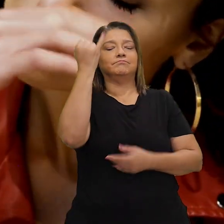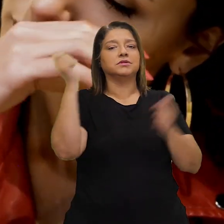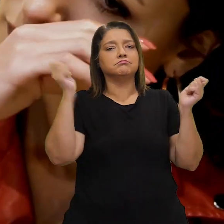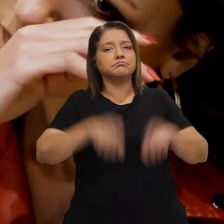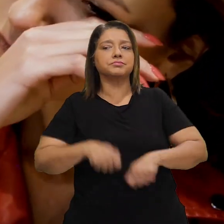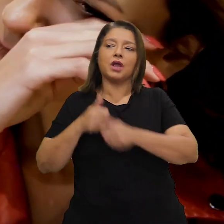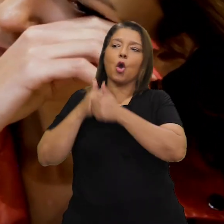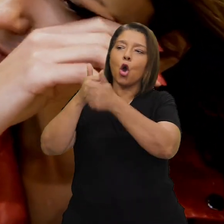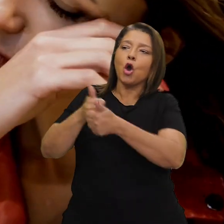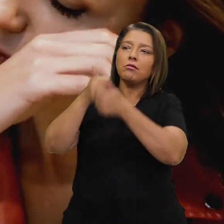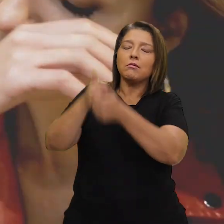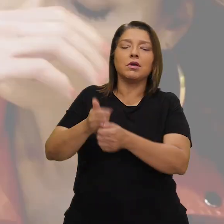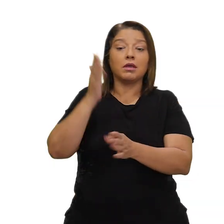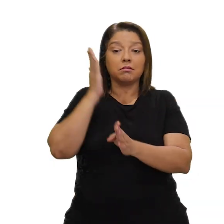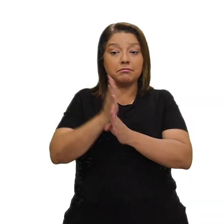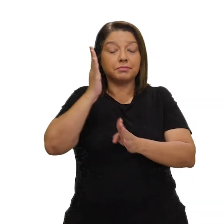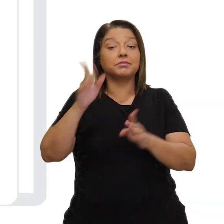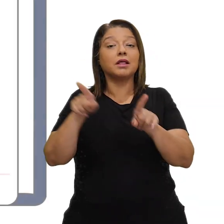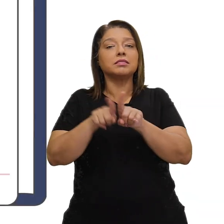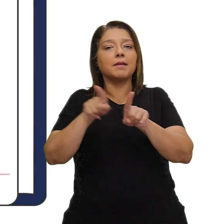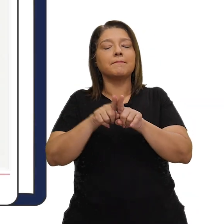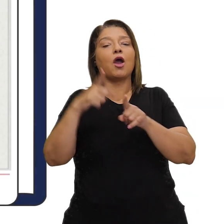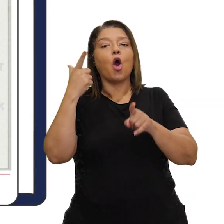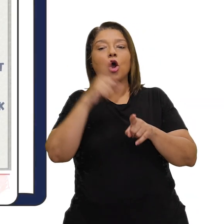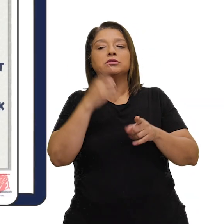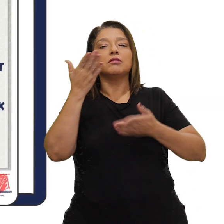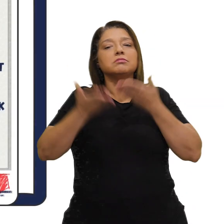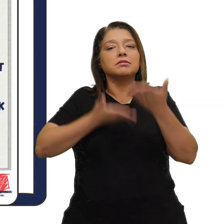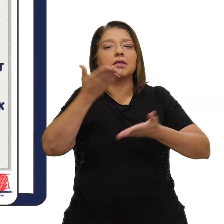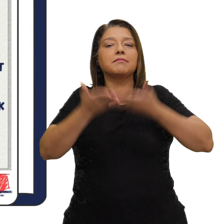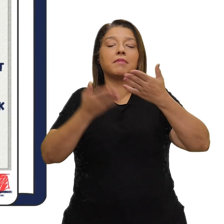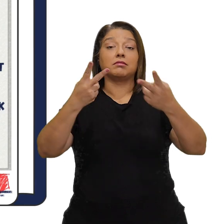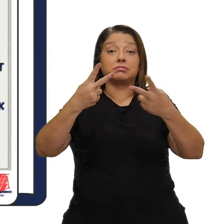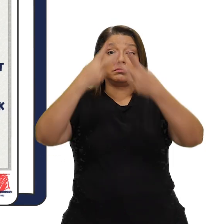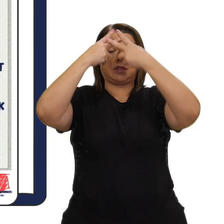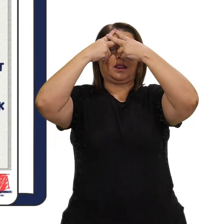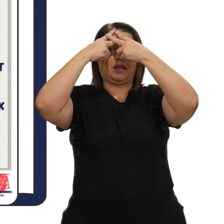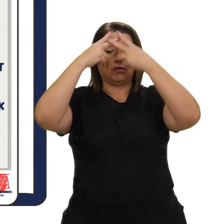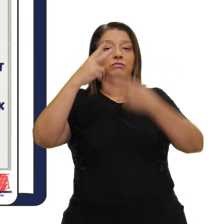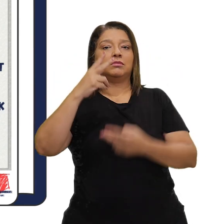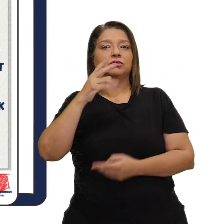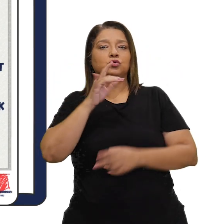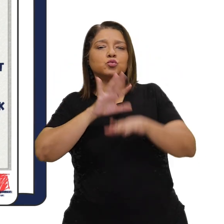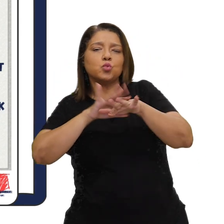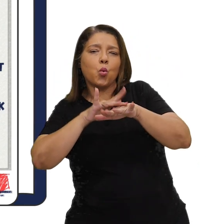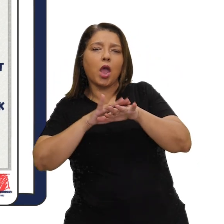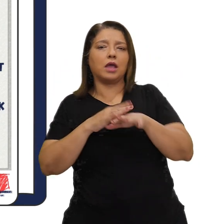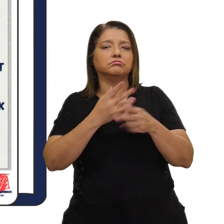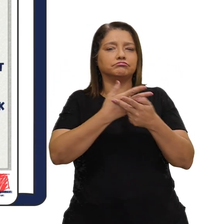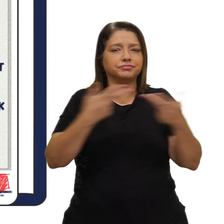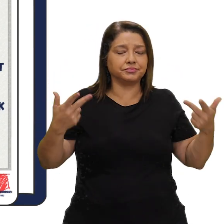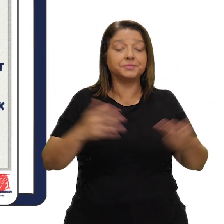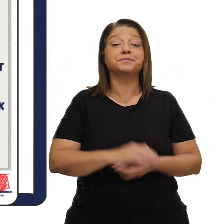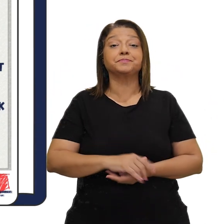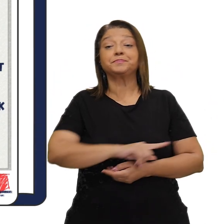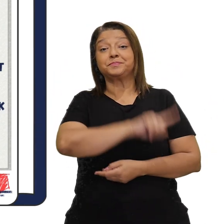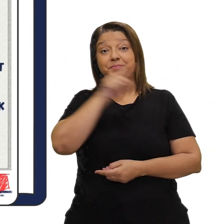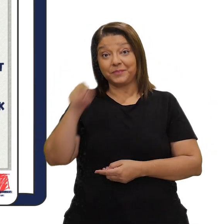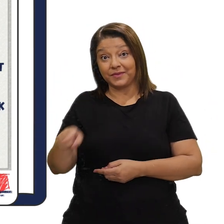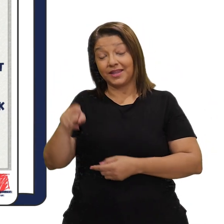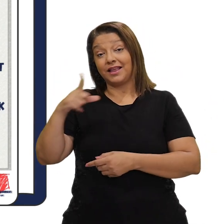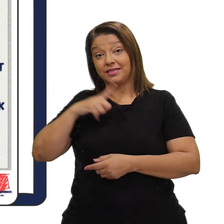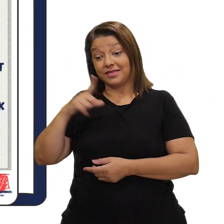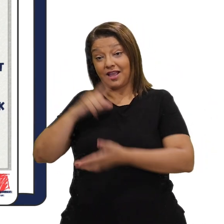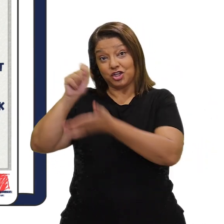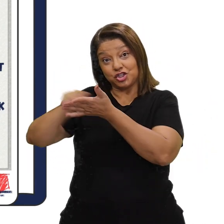e tratamentos de traumas, problemas e doenças. Mas e o diário de ficção? Em que se diferencia